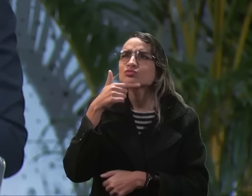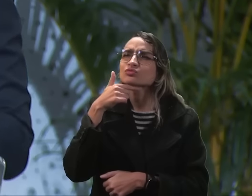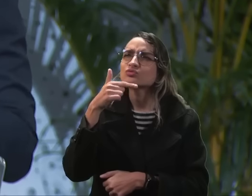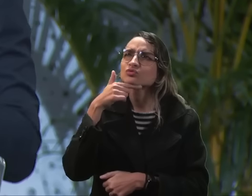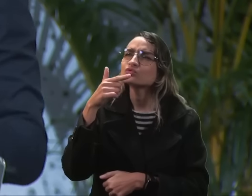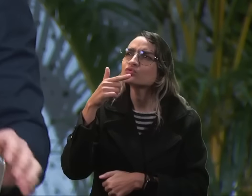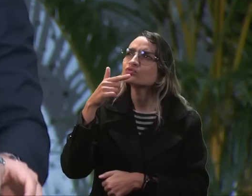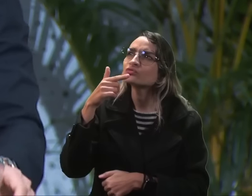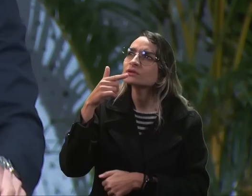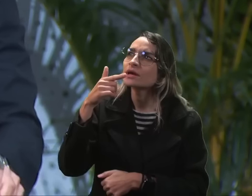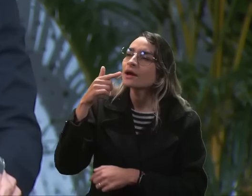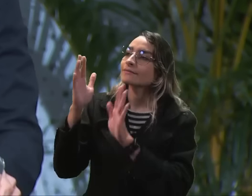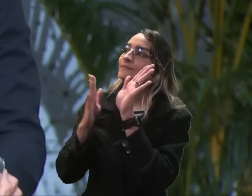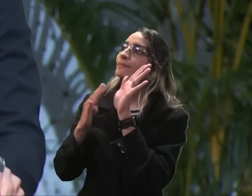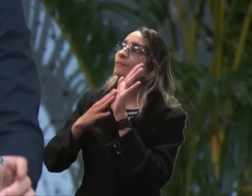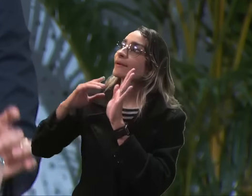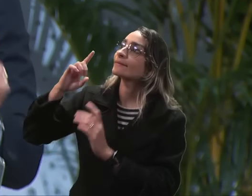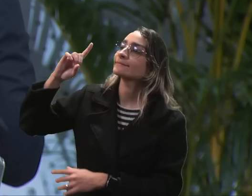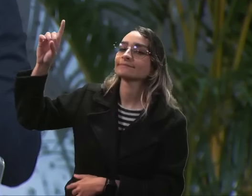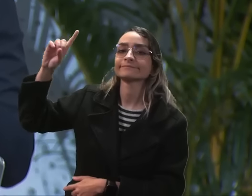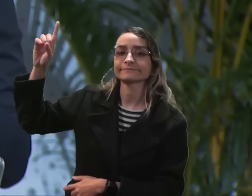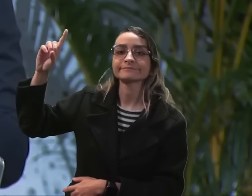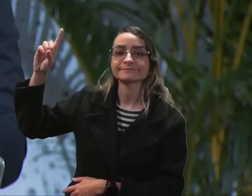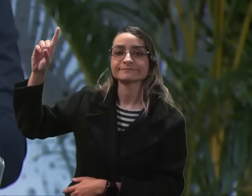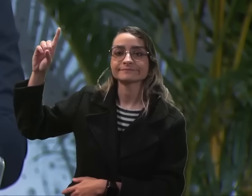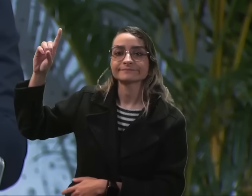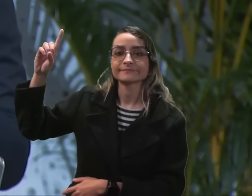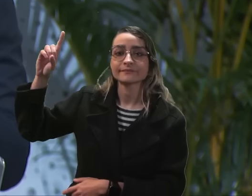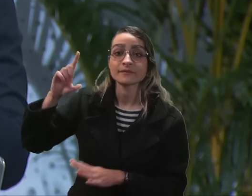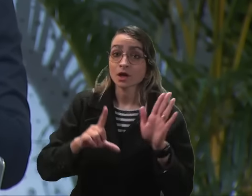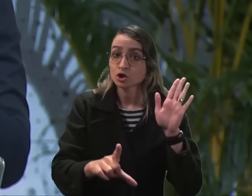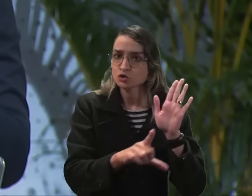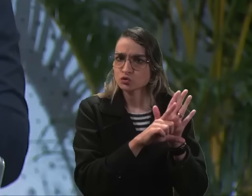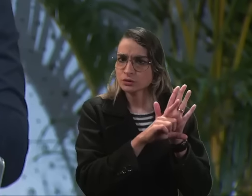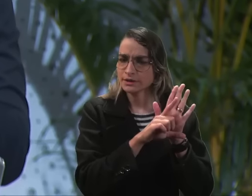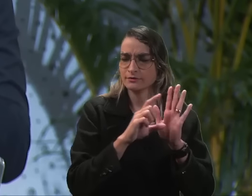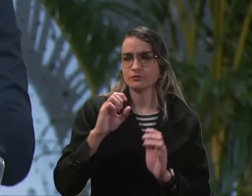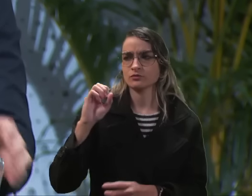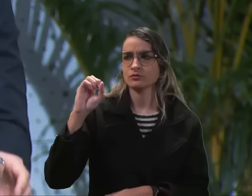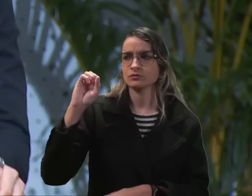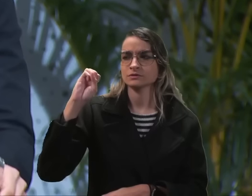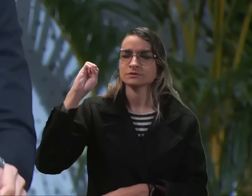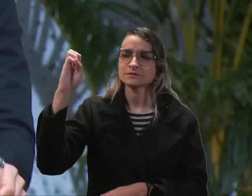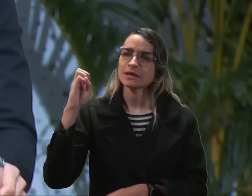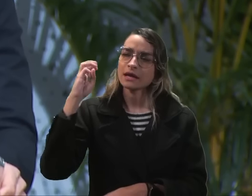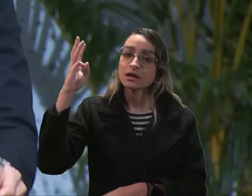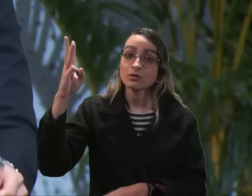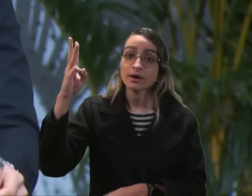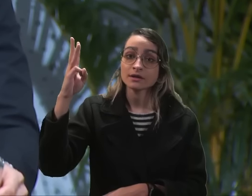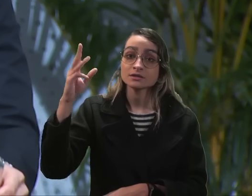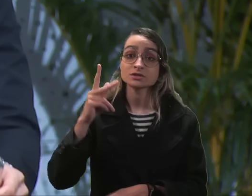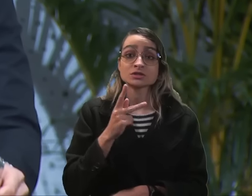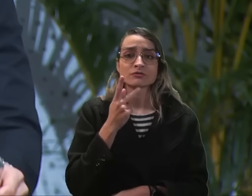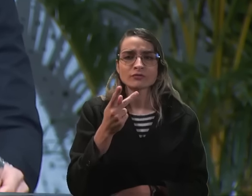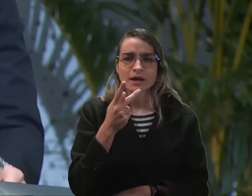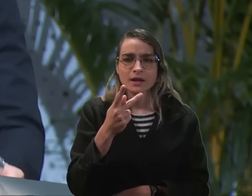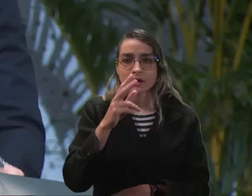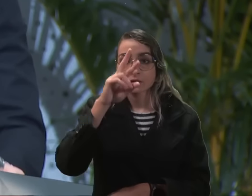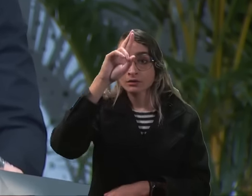no livro grande conflito também diz que é a meia noite que Deus manifesta o seu poder para